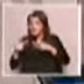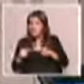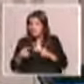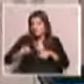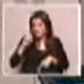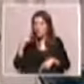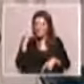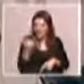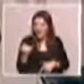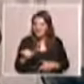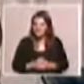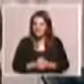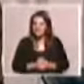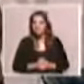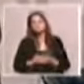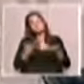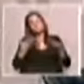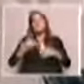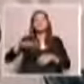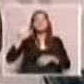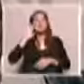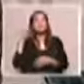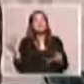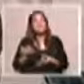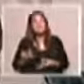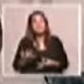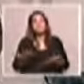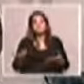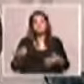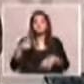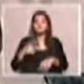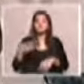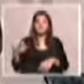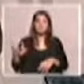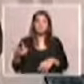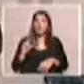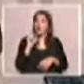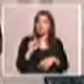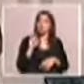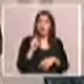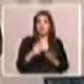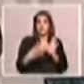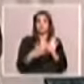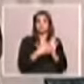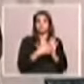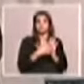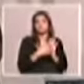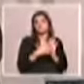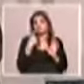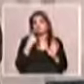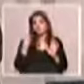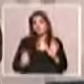Estrela. Bom, boa tarde. Efetivamente, apesar do nome ter uma forte